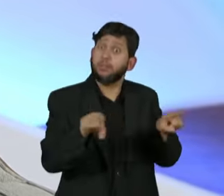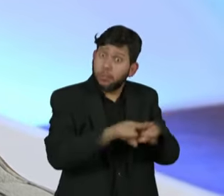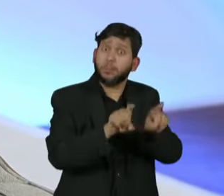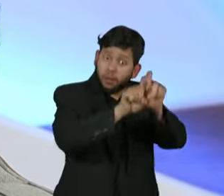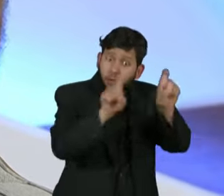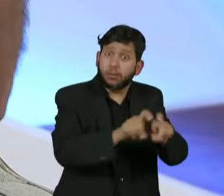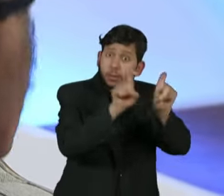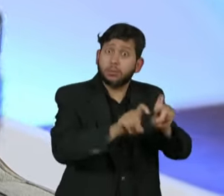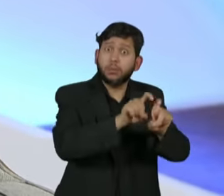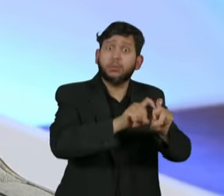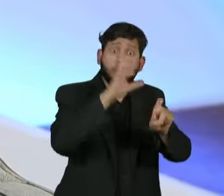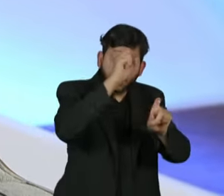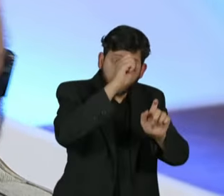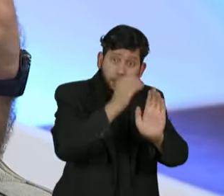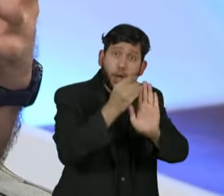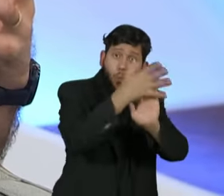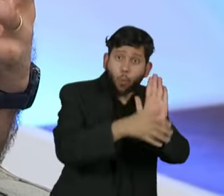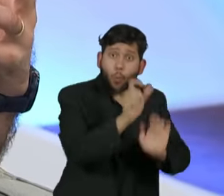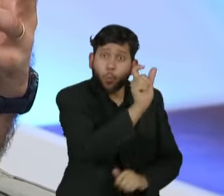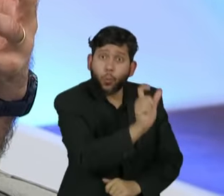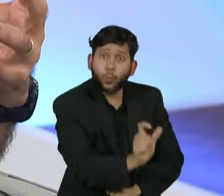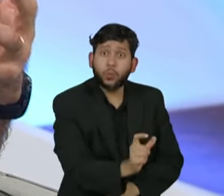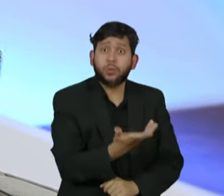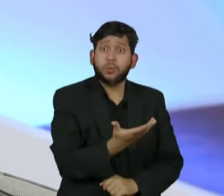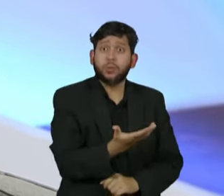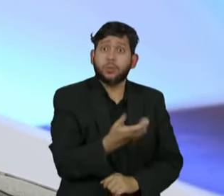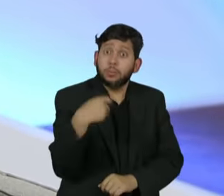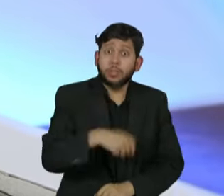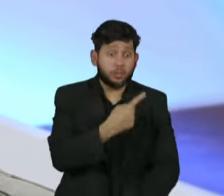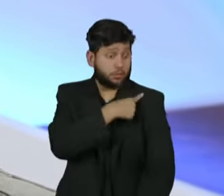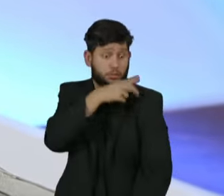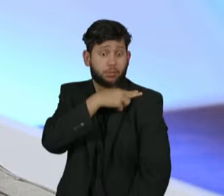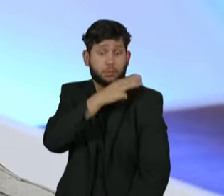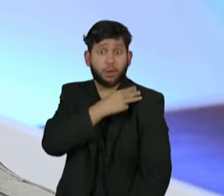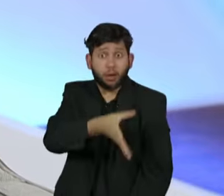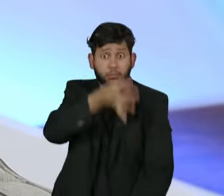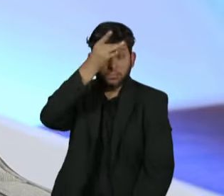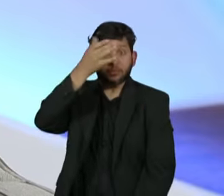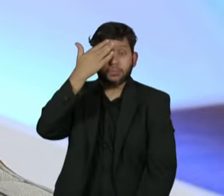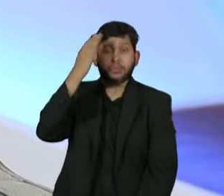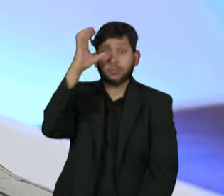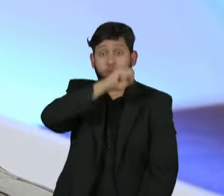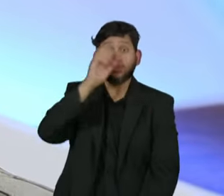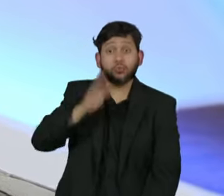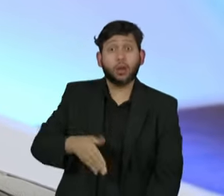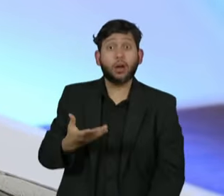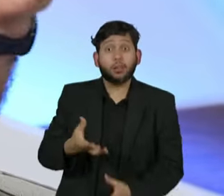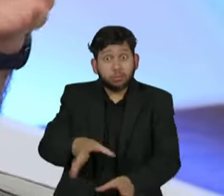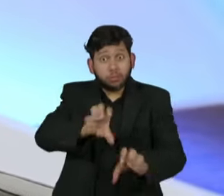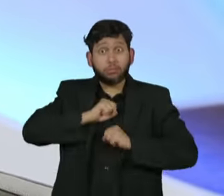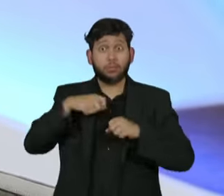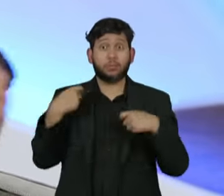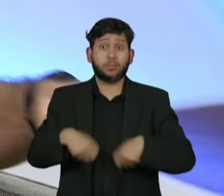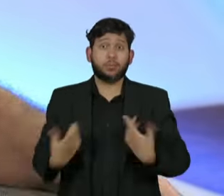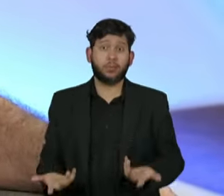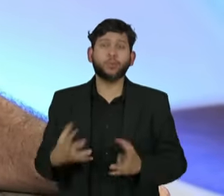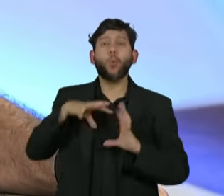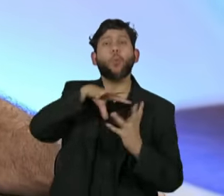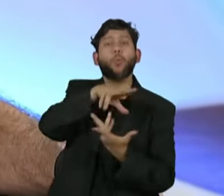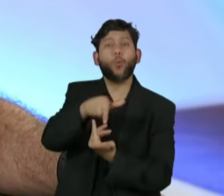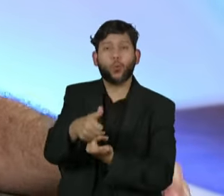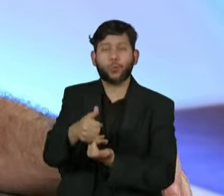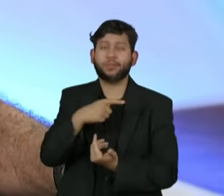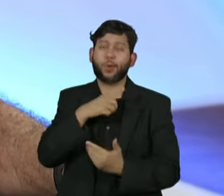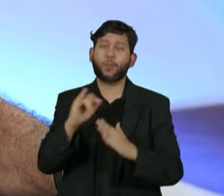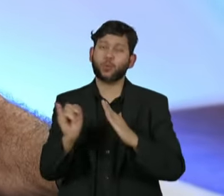muda o Mundos faz coisas ao nosso redor O Mundo Precisa dessas pessoas numa escala que tem uma particular